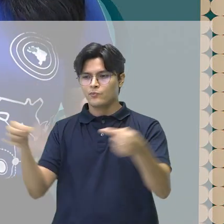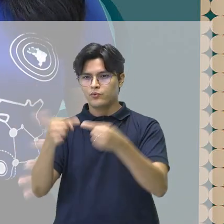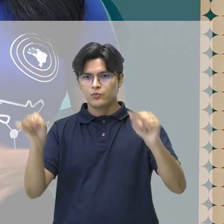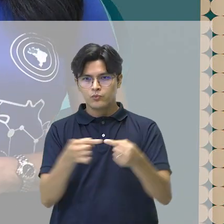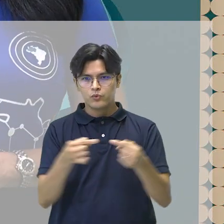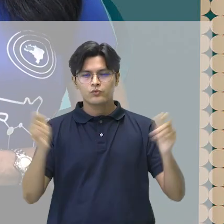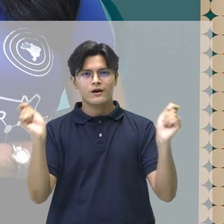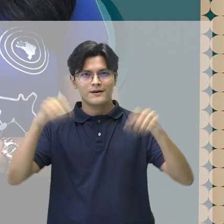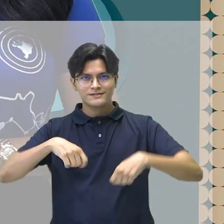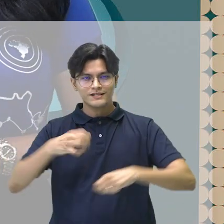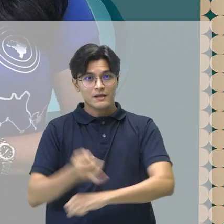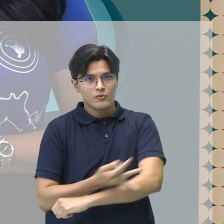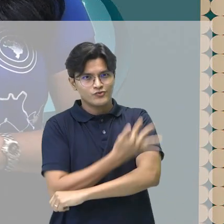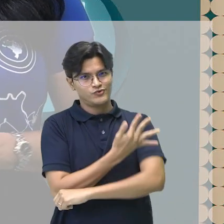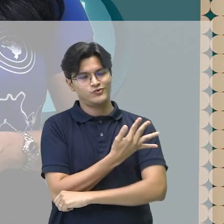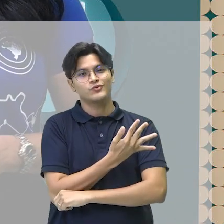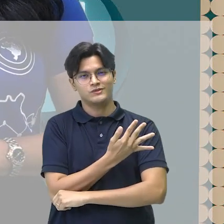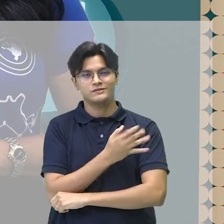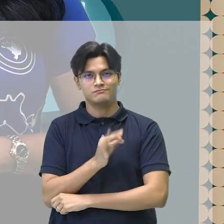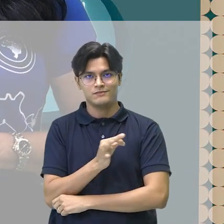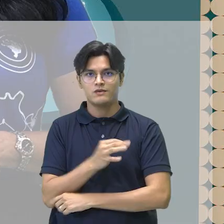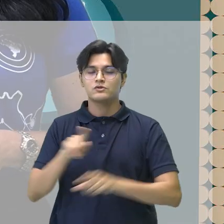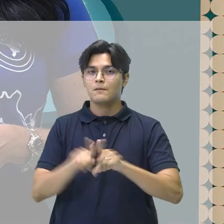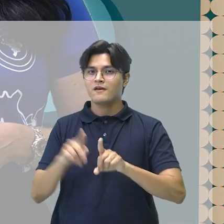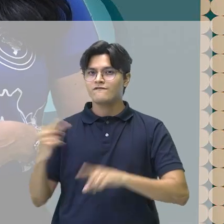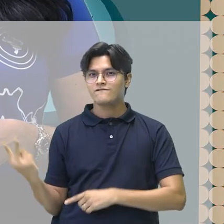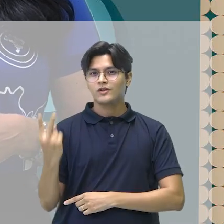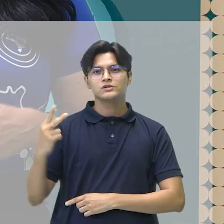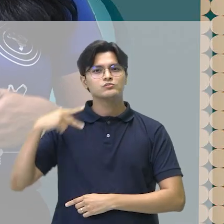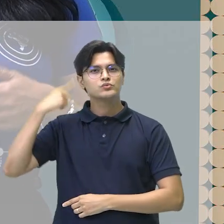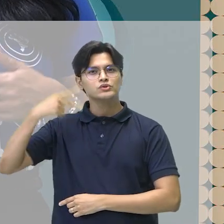evocar emoções. E os valores políticos?